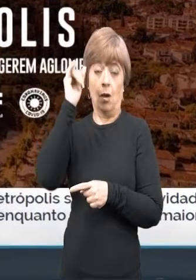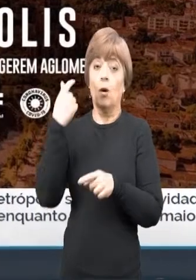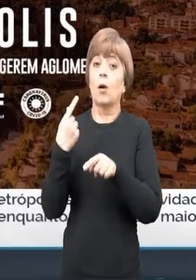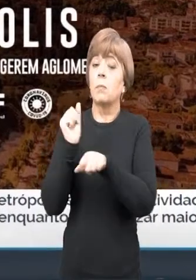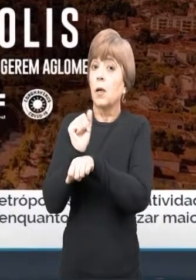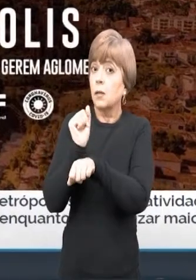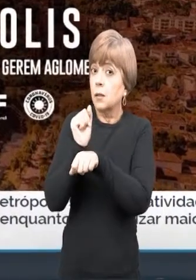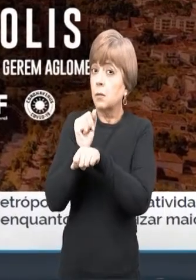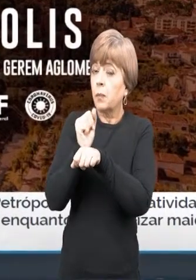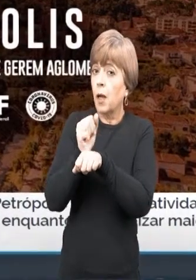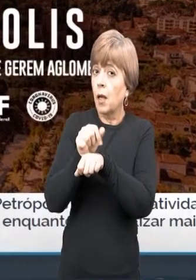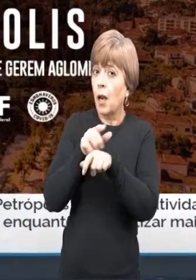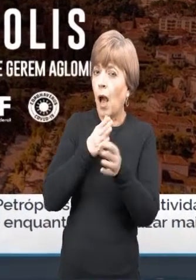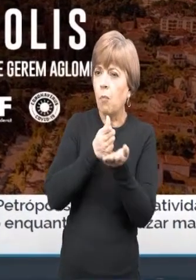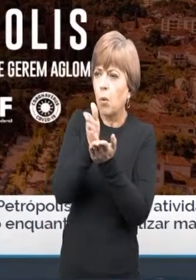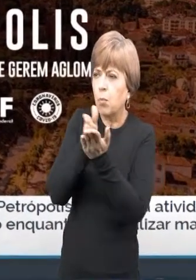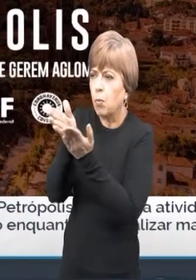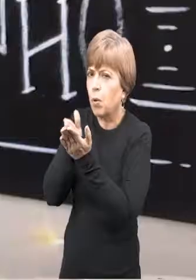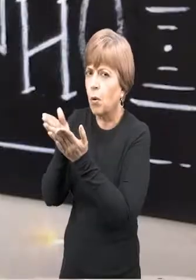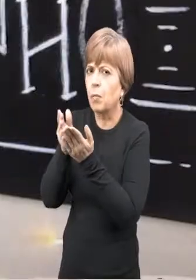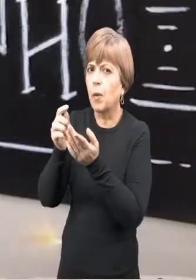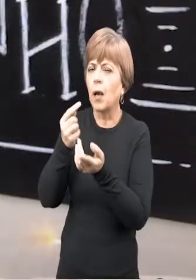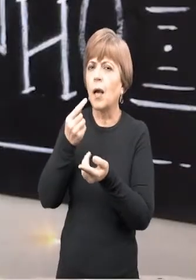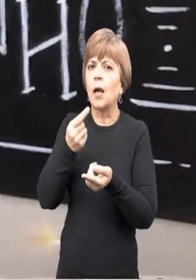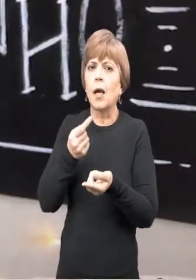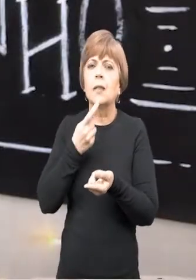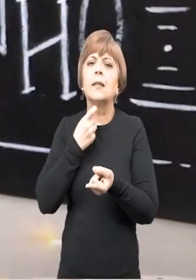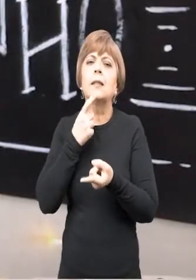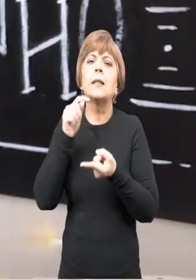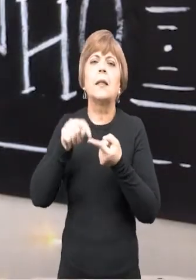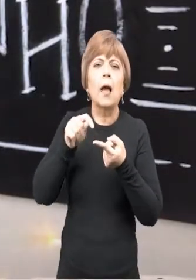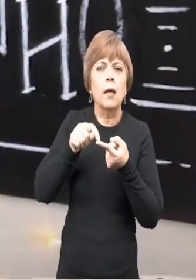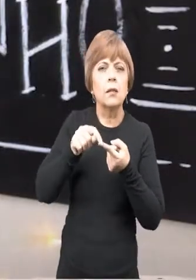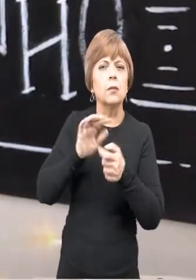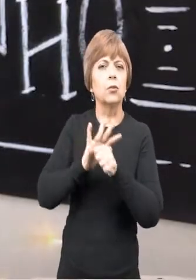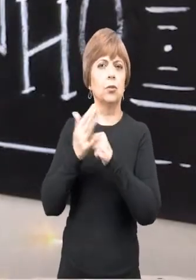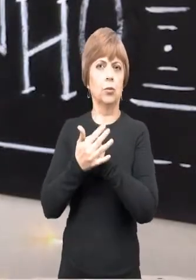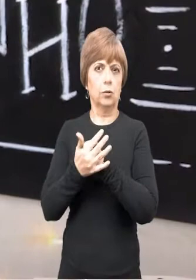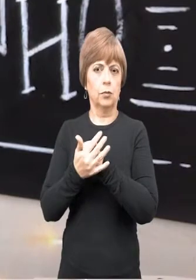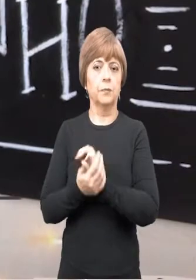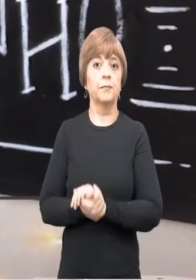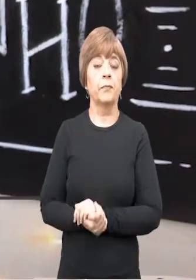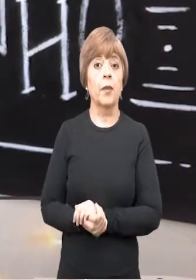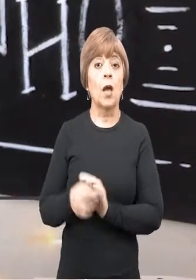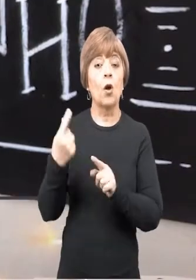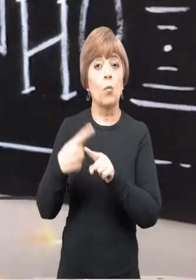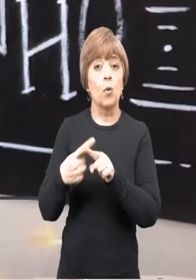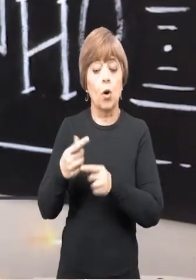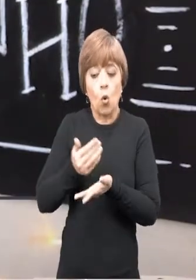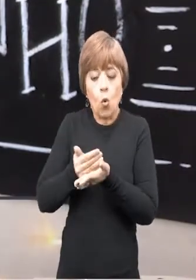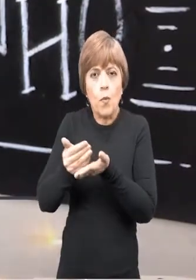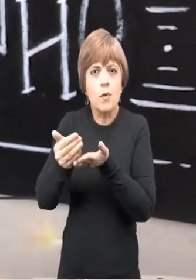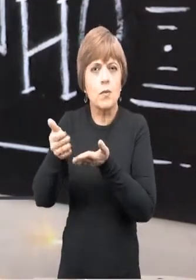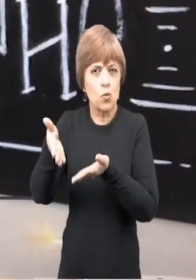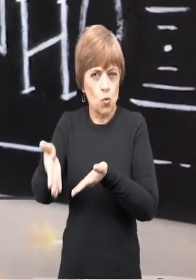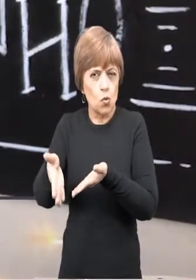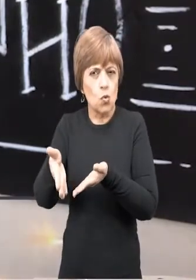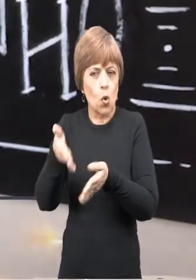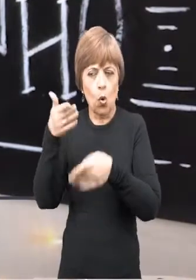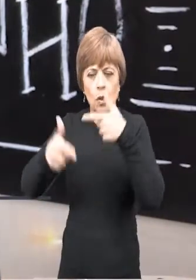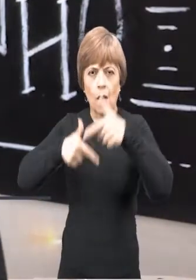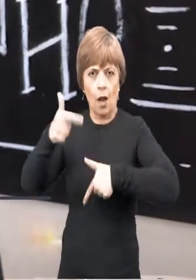do coronavírus na população. O Ministério Público começou a atuar junto à Secretaria Municipal de